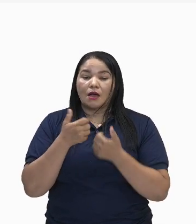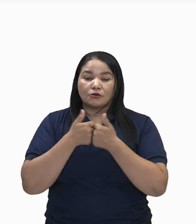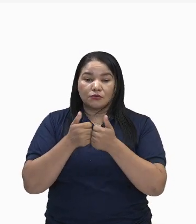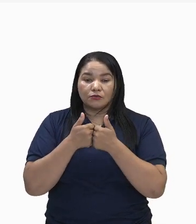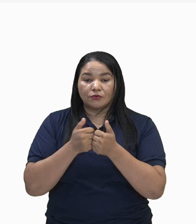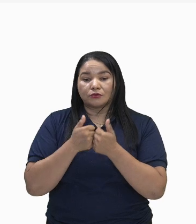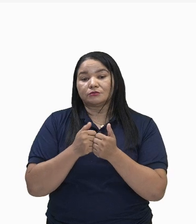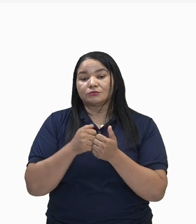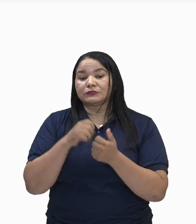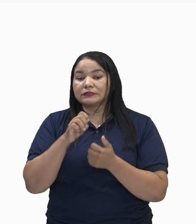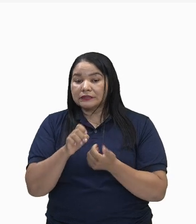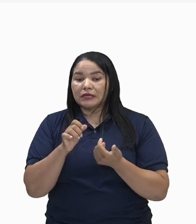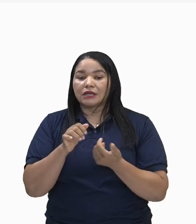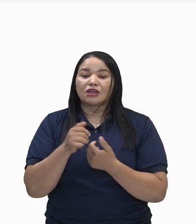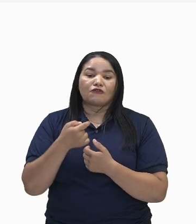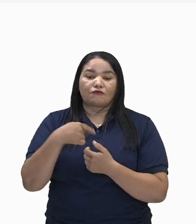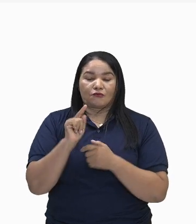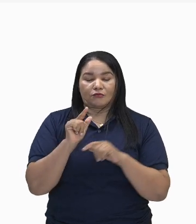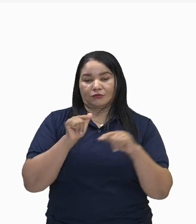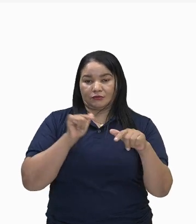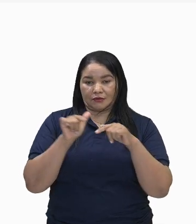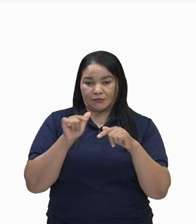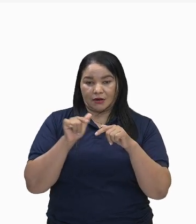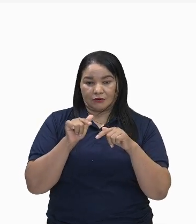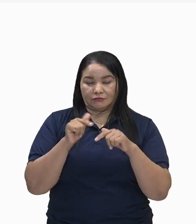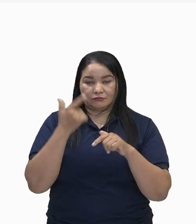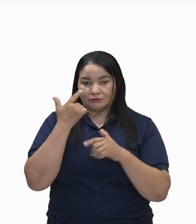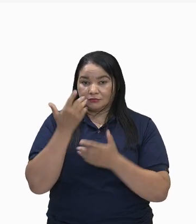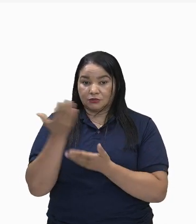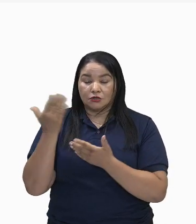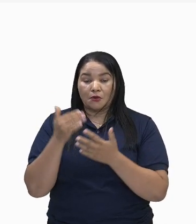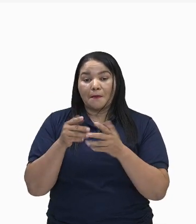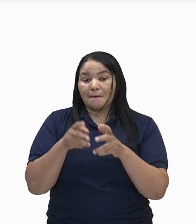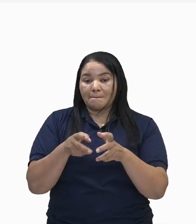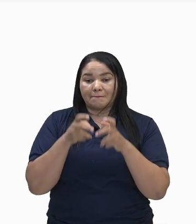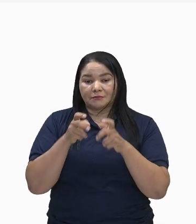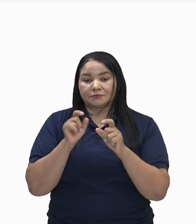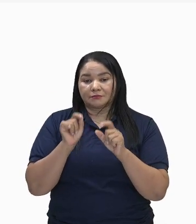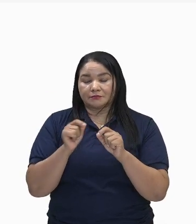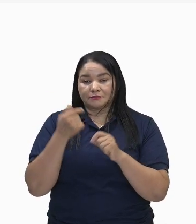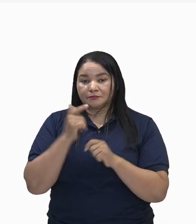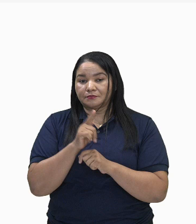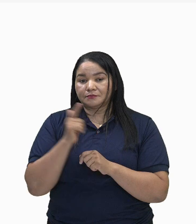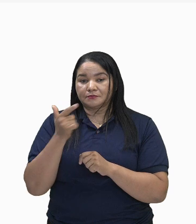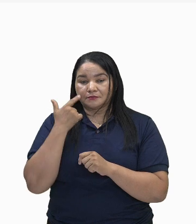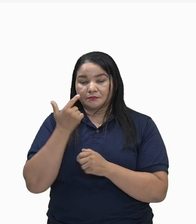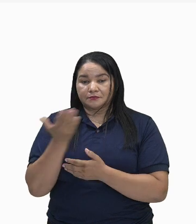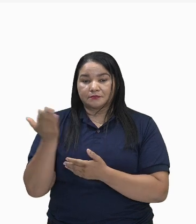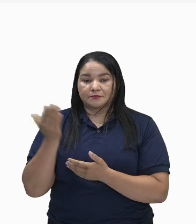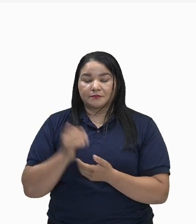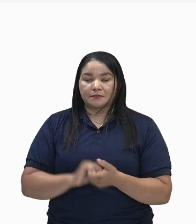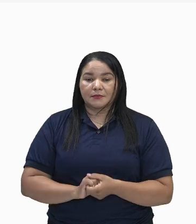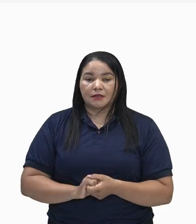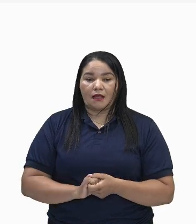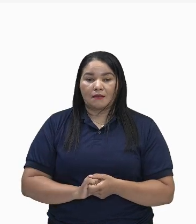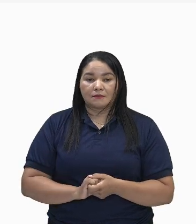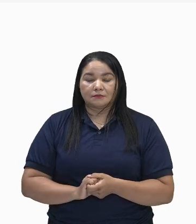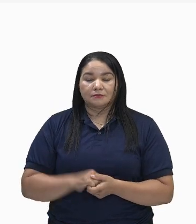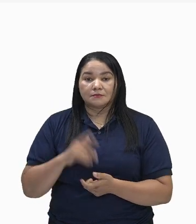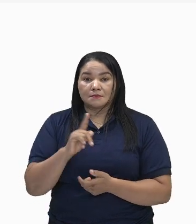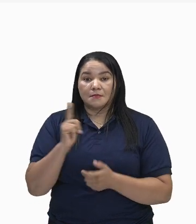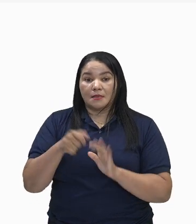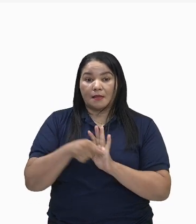e foi para o trabalho. Ok? Agora vamos ver uma próxima figura de linguagem, que